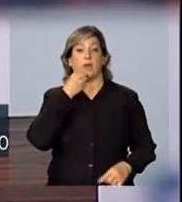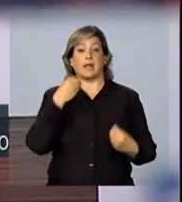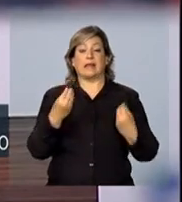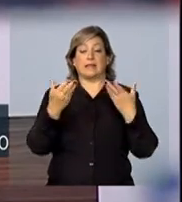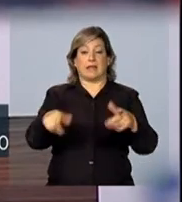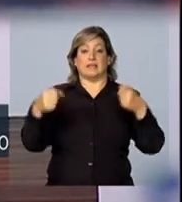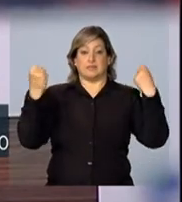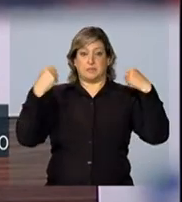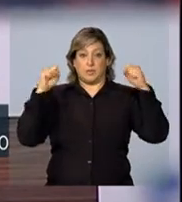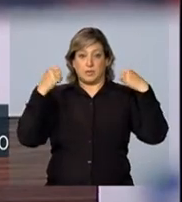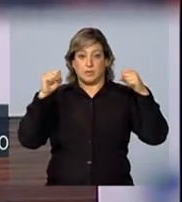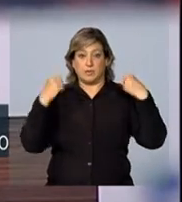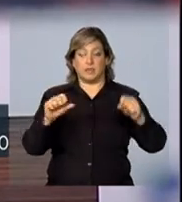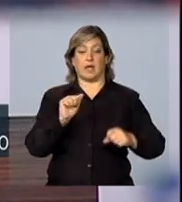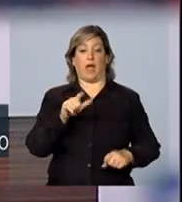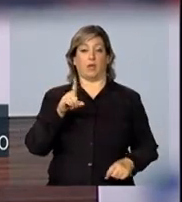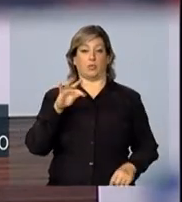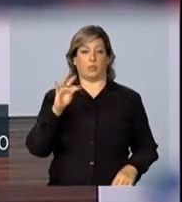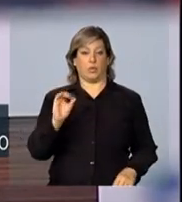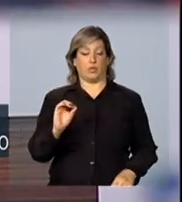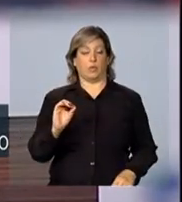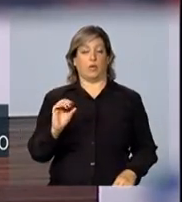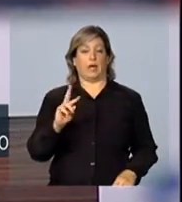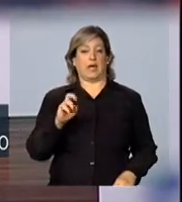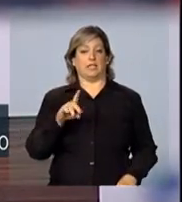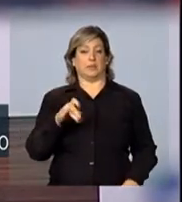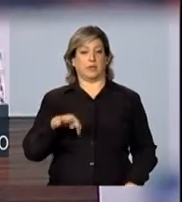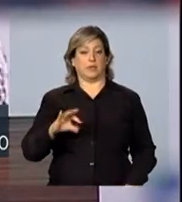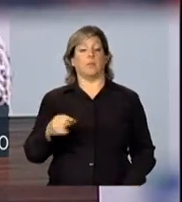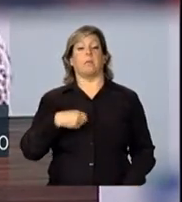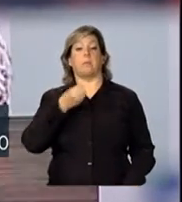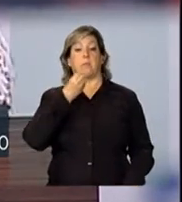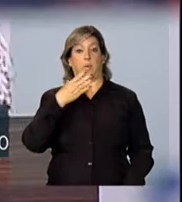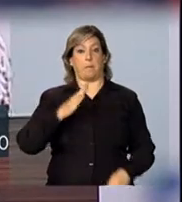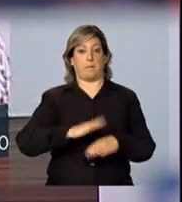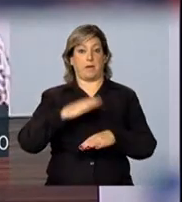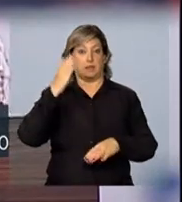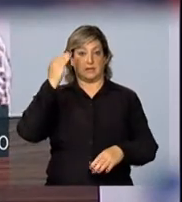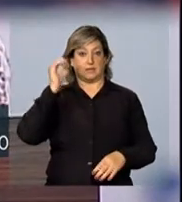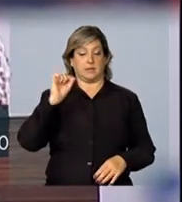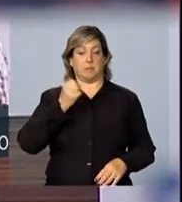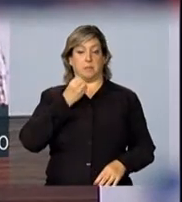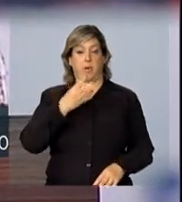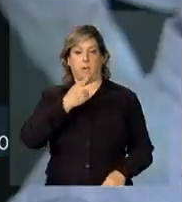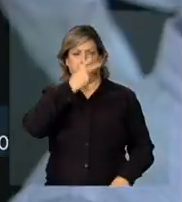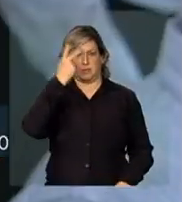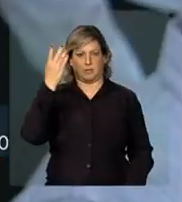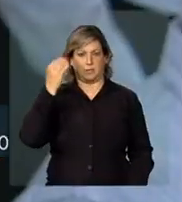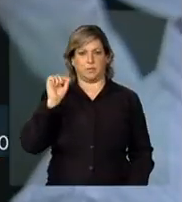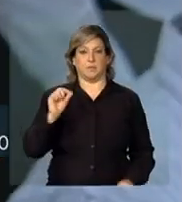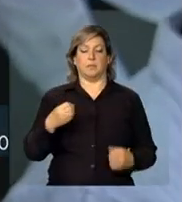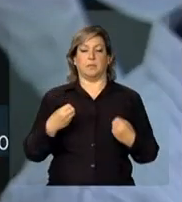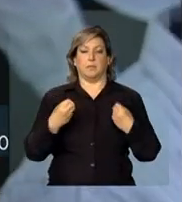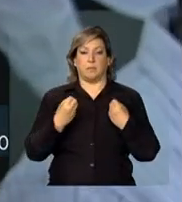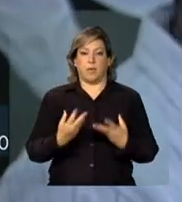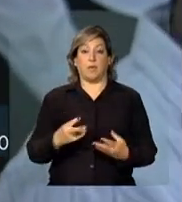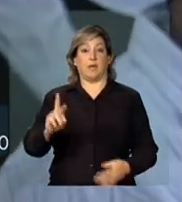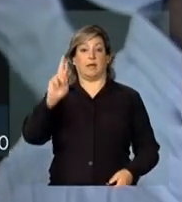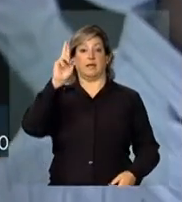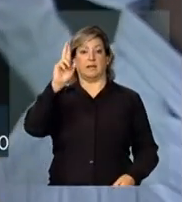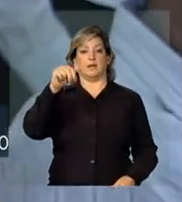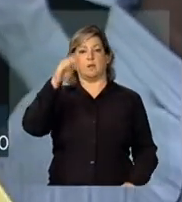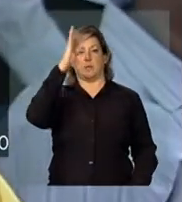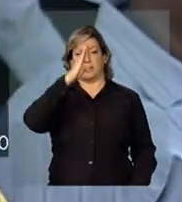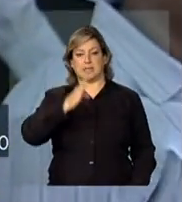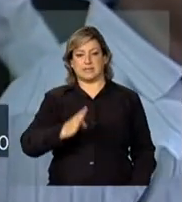trazer para o esporte de alto rendimento os mais importantes destaques personalidades que vão representar